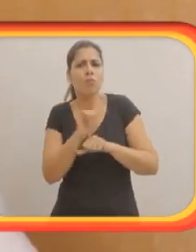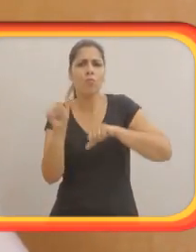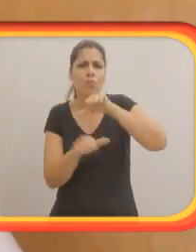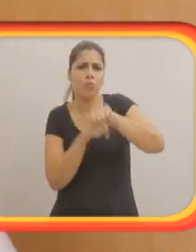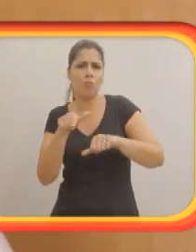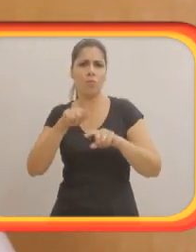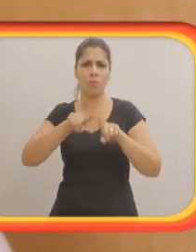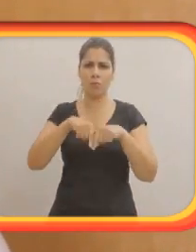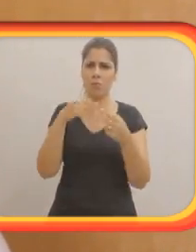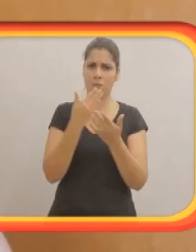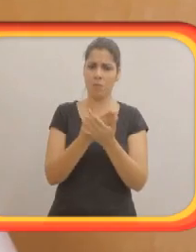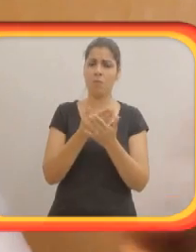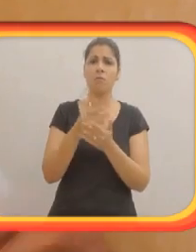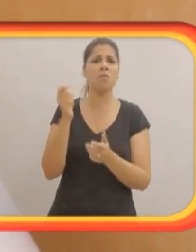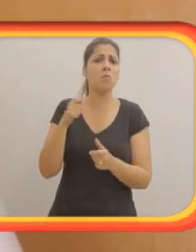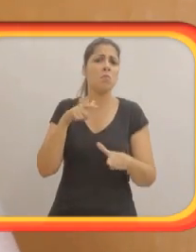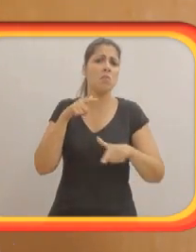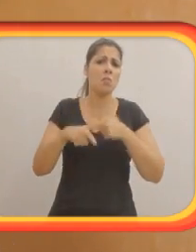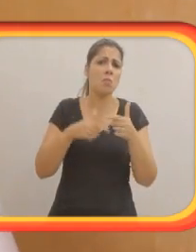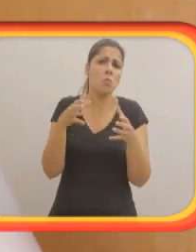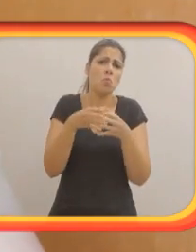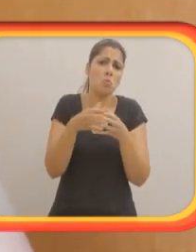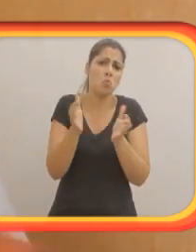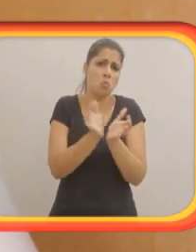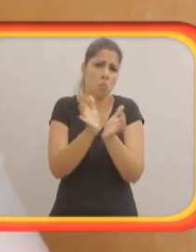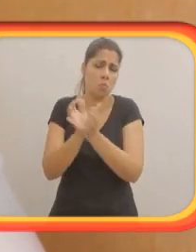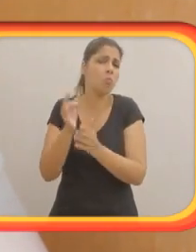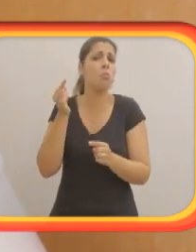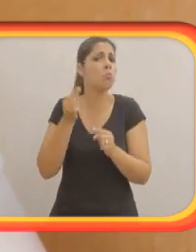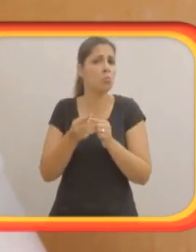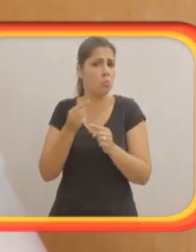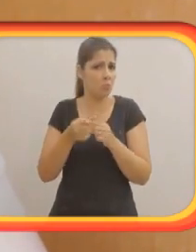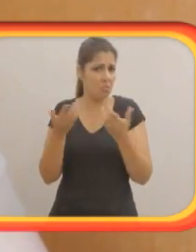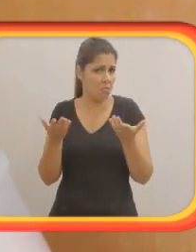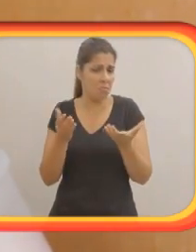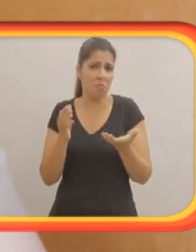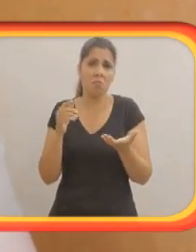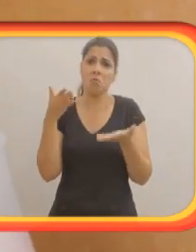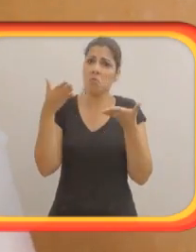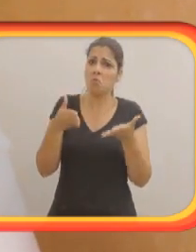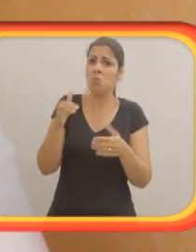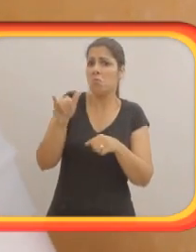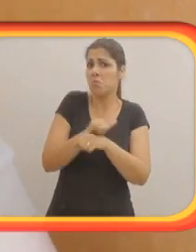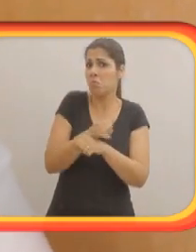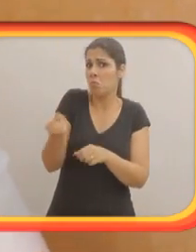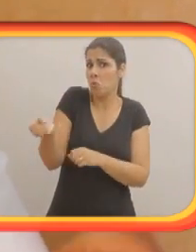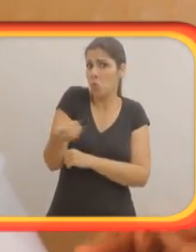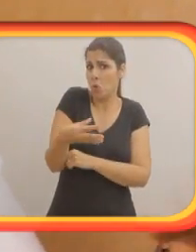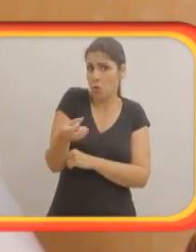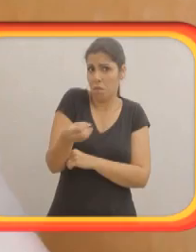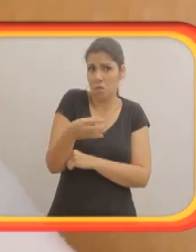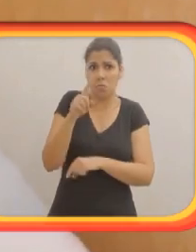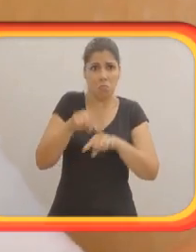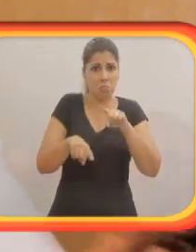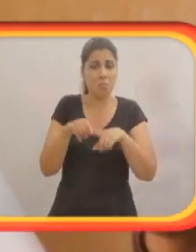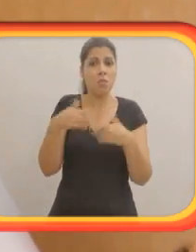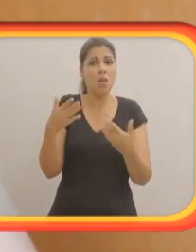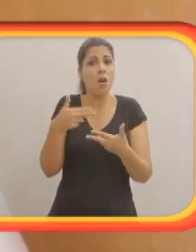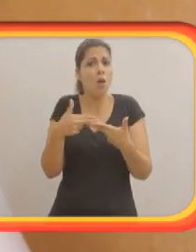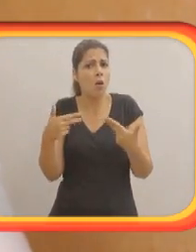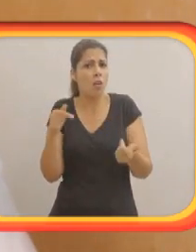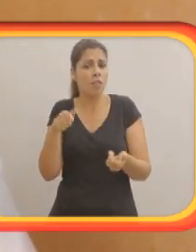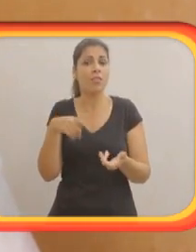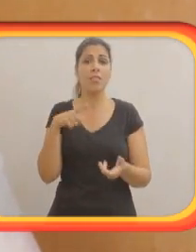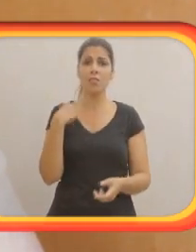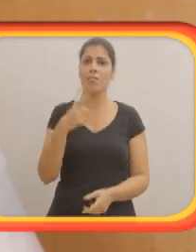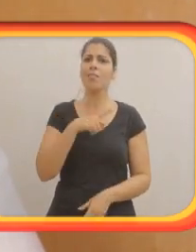o aluno cego, no caso, que a gente teve que fazer alguma modificação na sala de aula, seja por um trabalho de grupo ou porque chegou um recurso